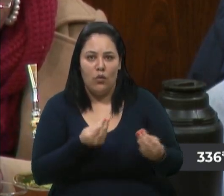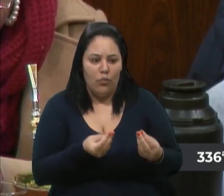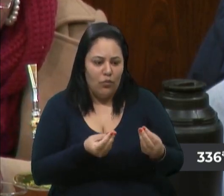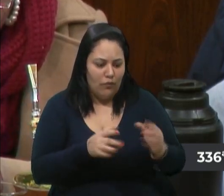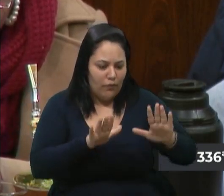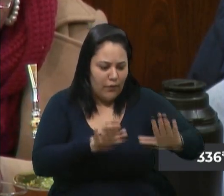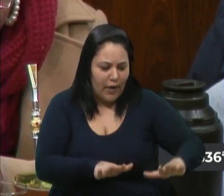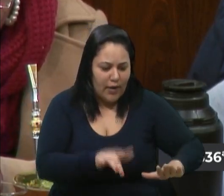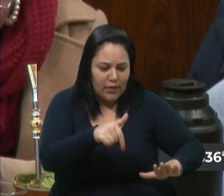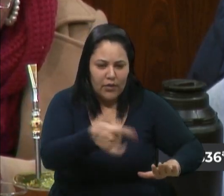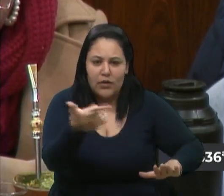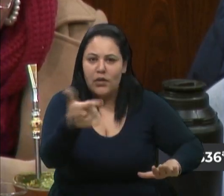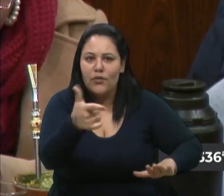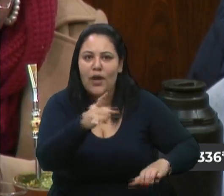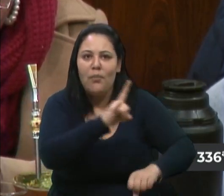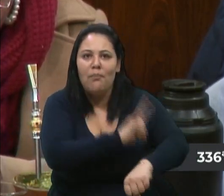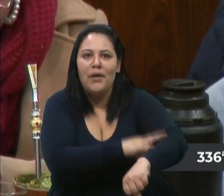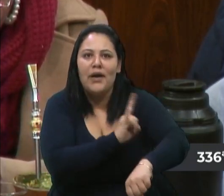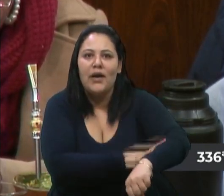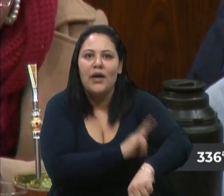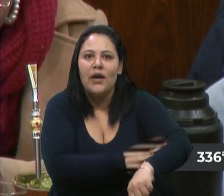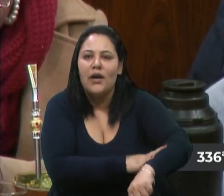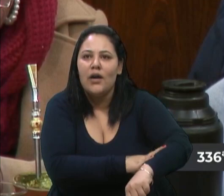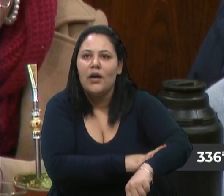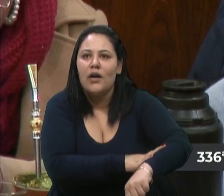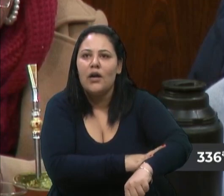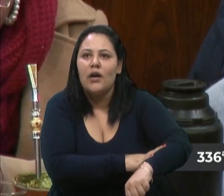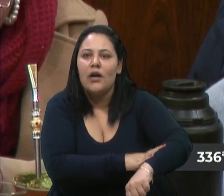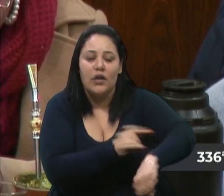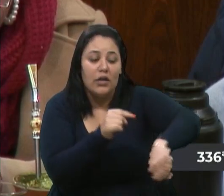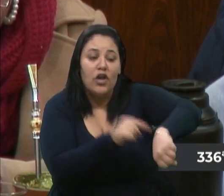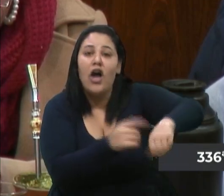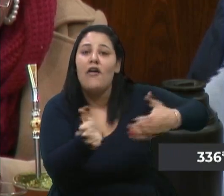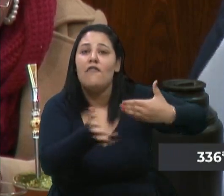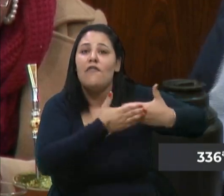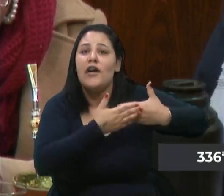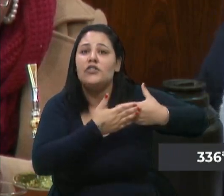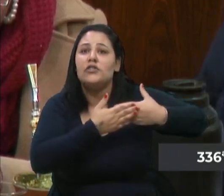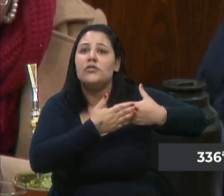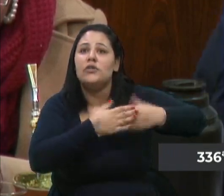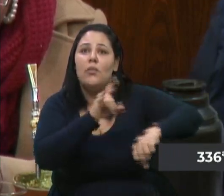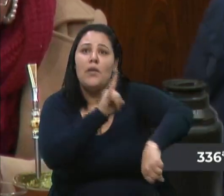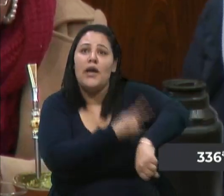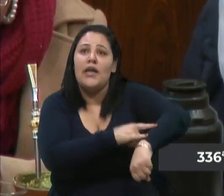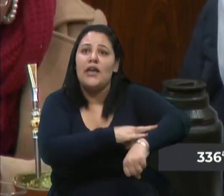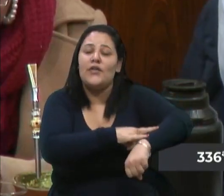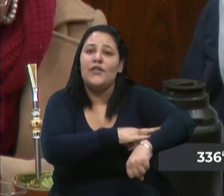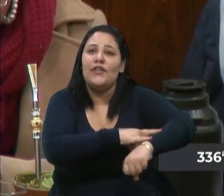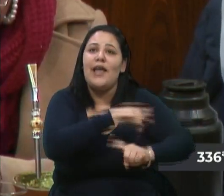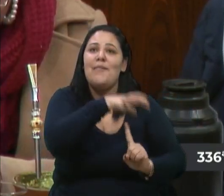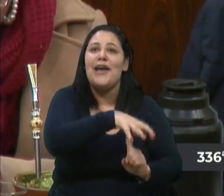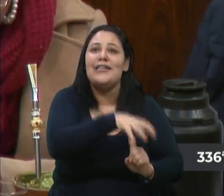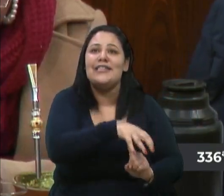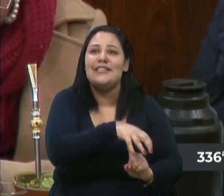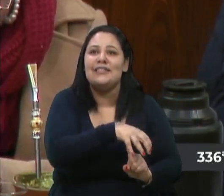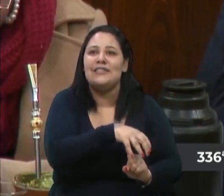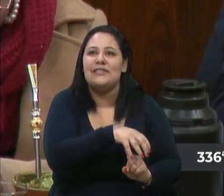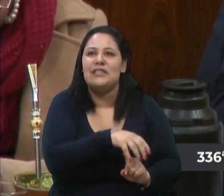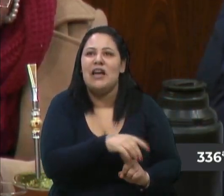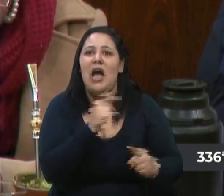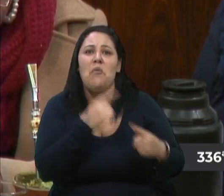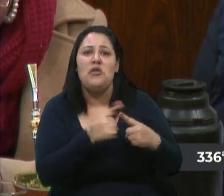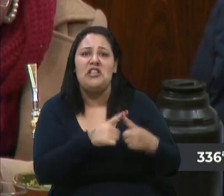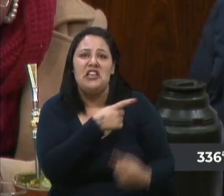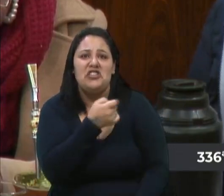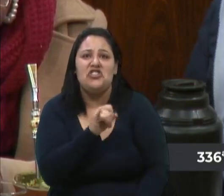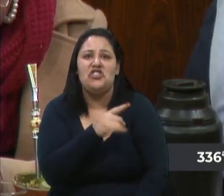banheiro. Que horas fecha o banheiro da praça? Vamos falar isso? Porque tem xixi e cocô na